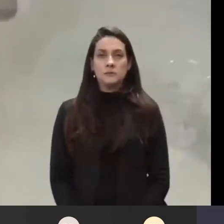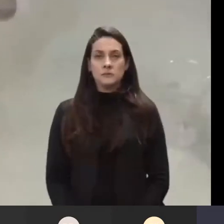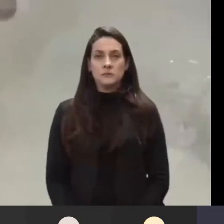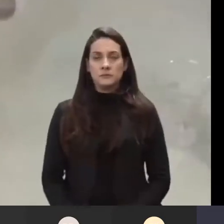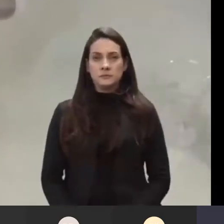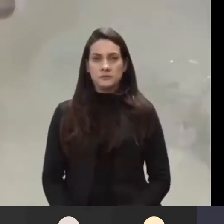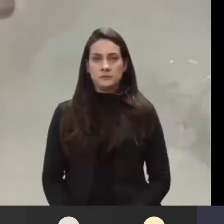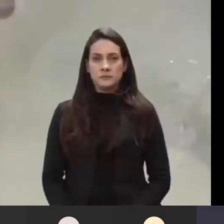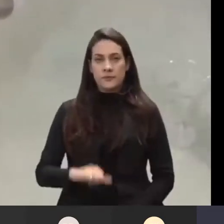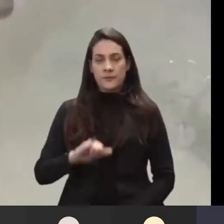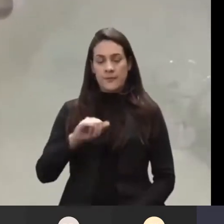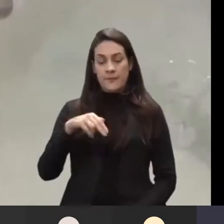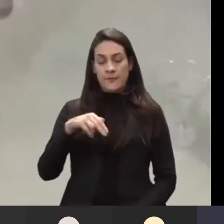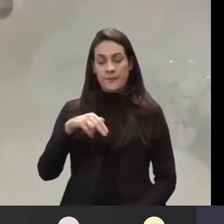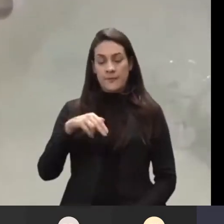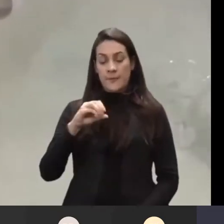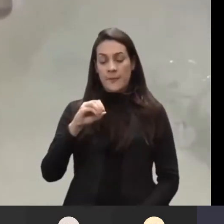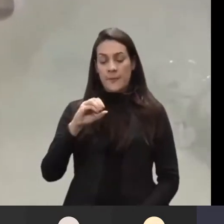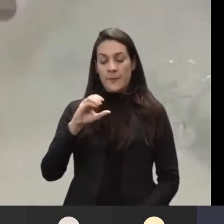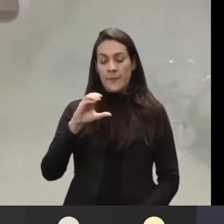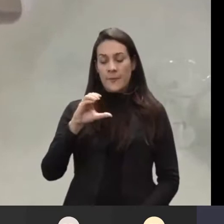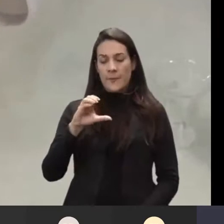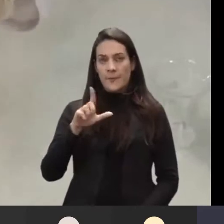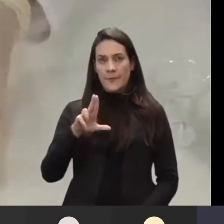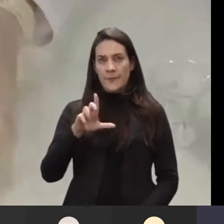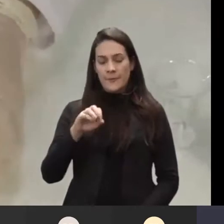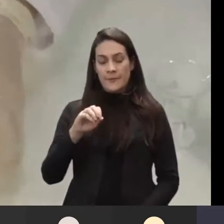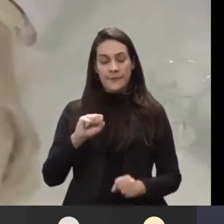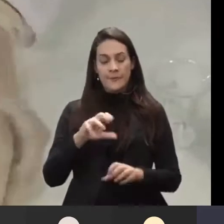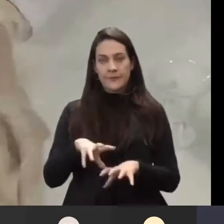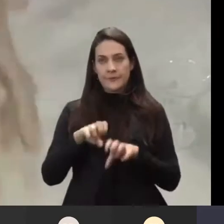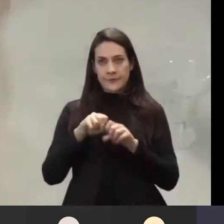secou, então nós temos ali